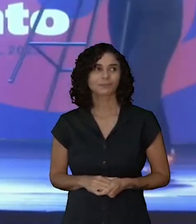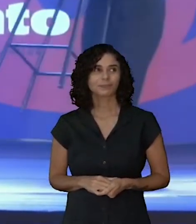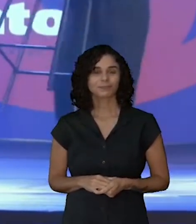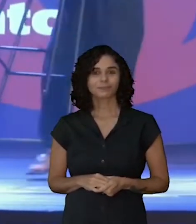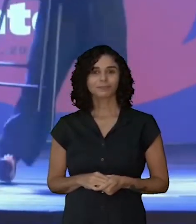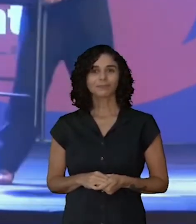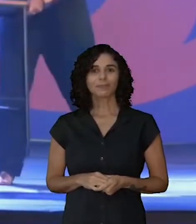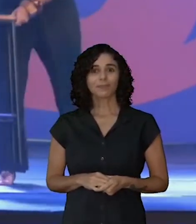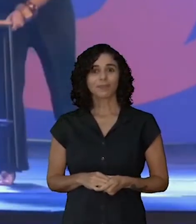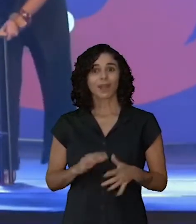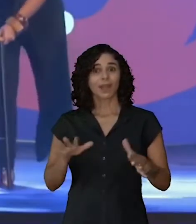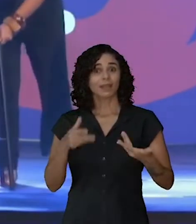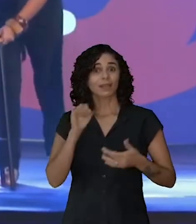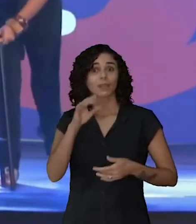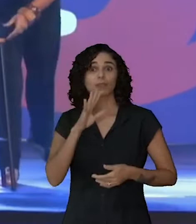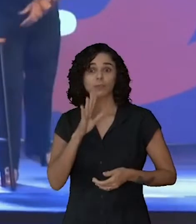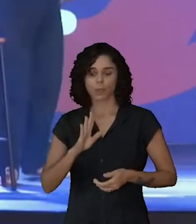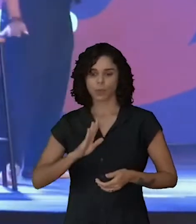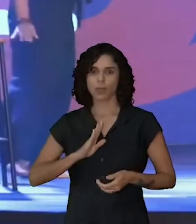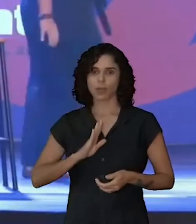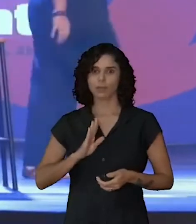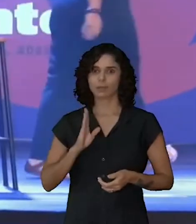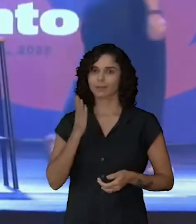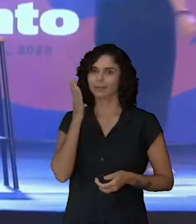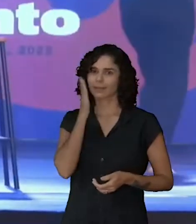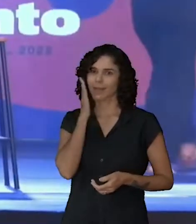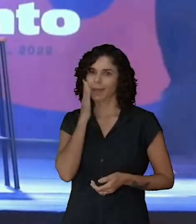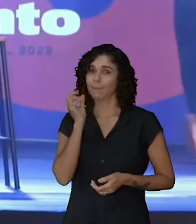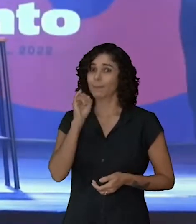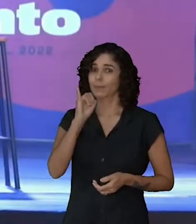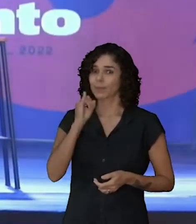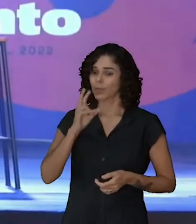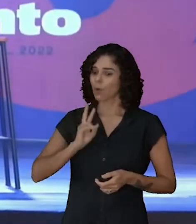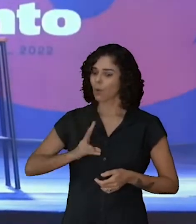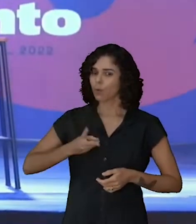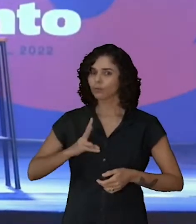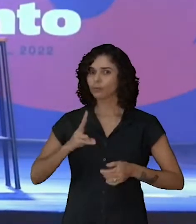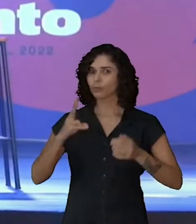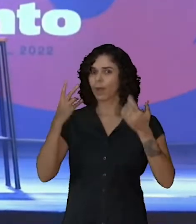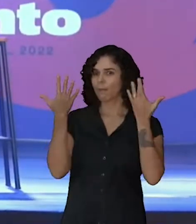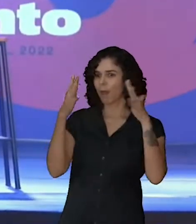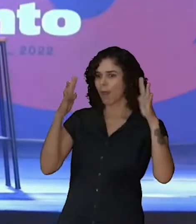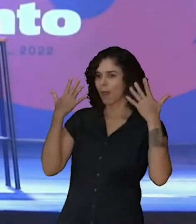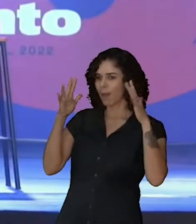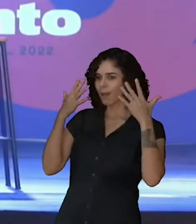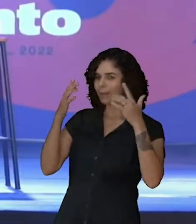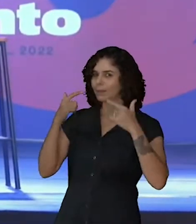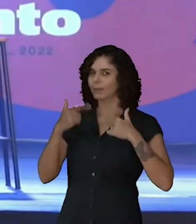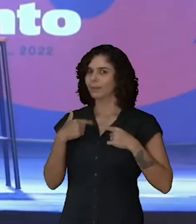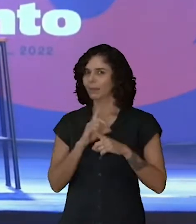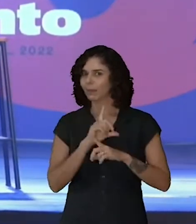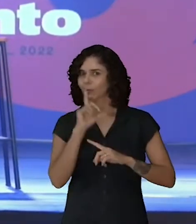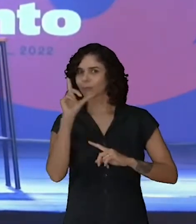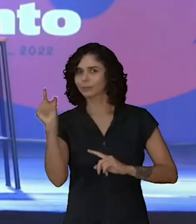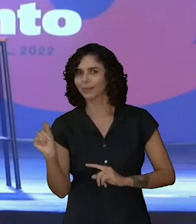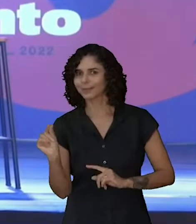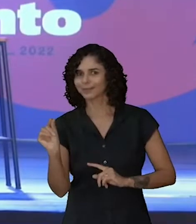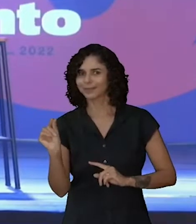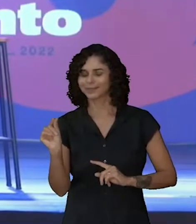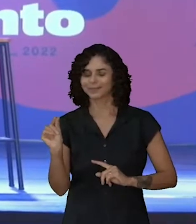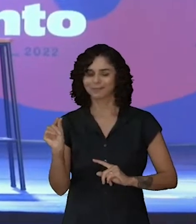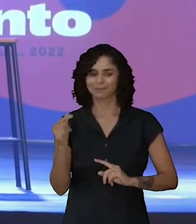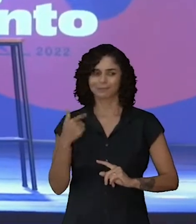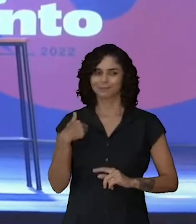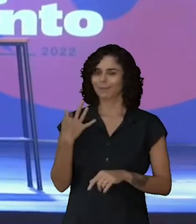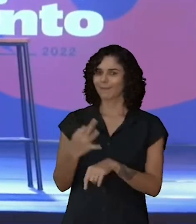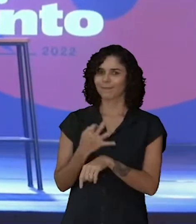Gente, se você já me conhece, você sabe que se você continuar mais um pouco, eu vou ter que ir embora, porque eu não dou conta. Esse negócio não funciona